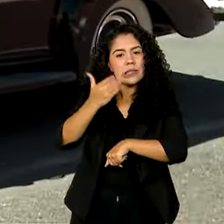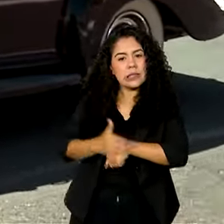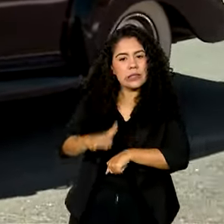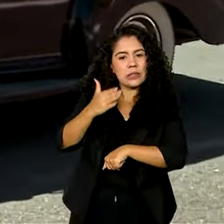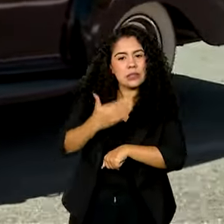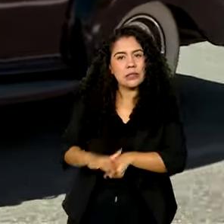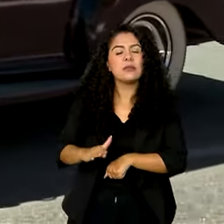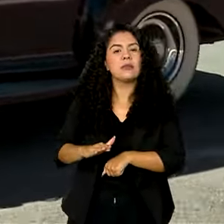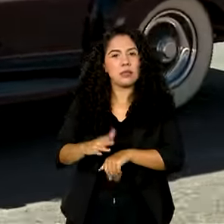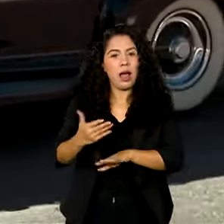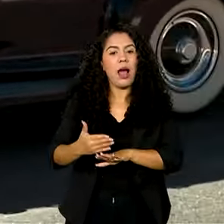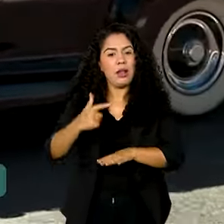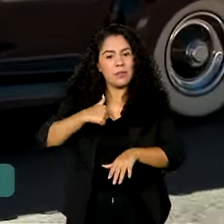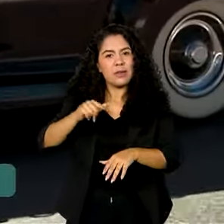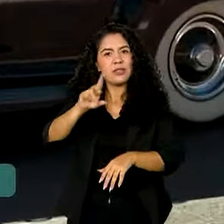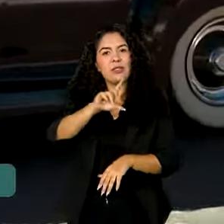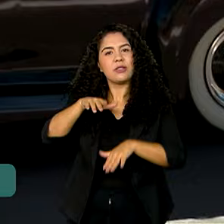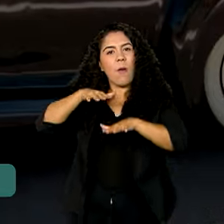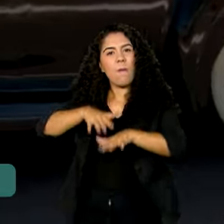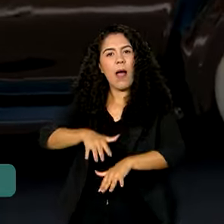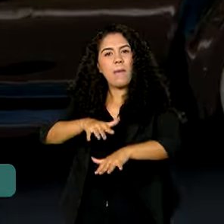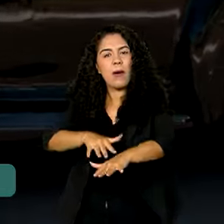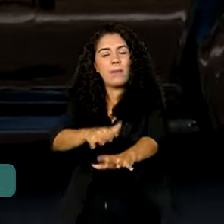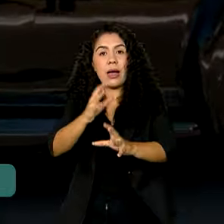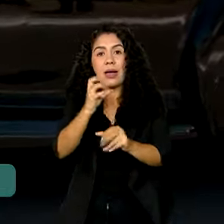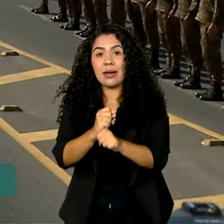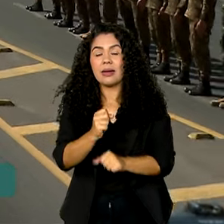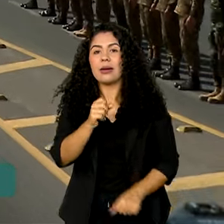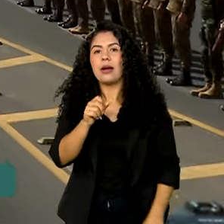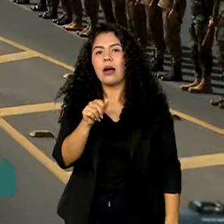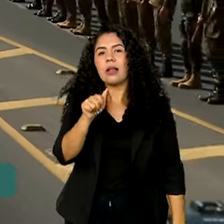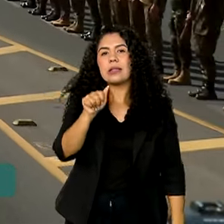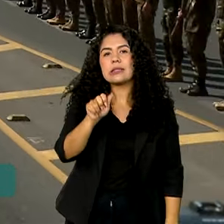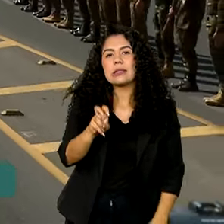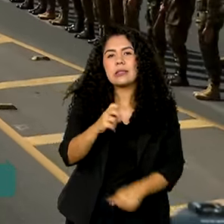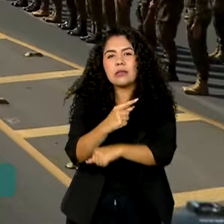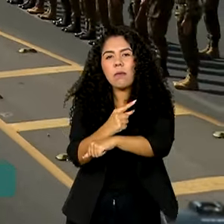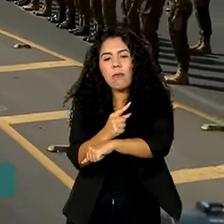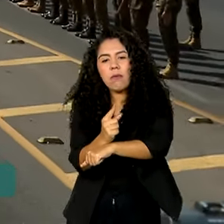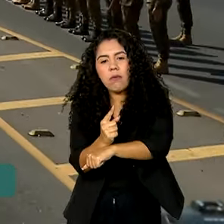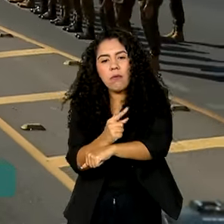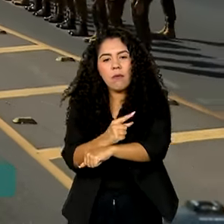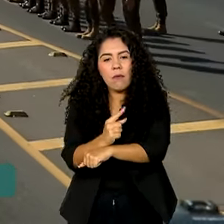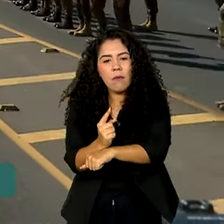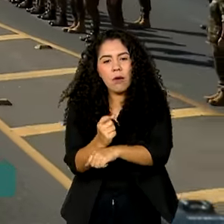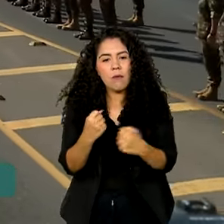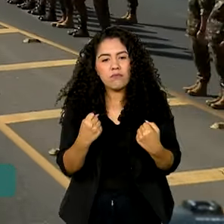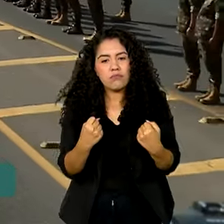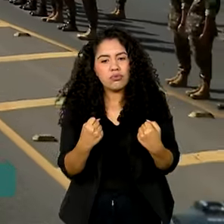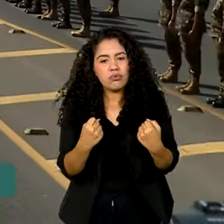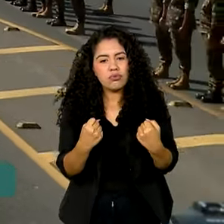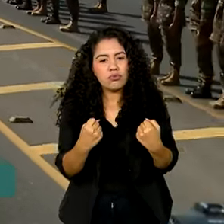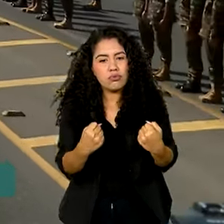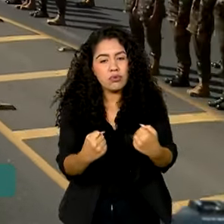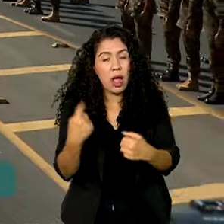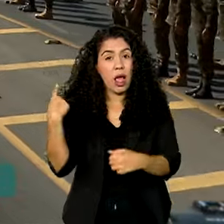setembro. A uma velocidade de cerca de 15 km por hora, o Rolls-Royce presidencial, fabricado